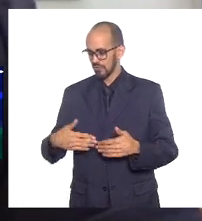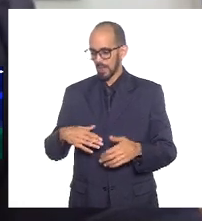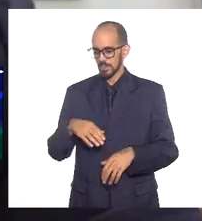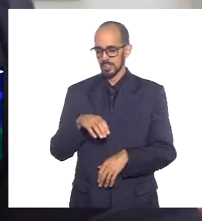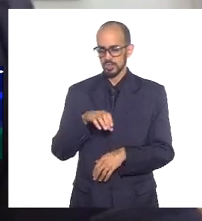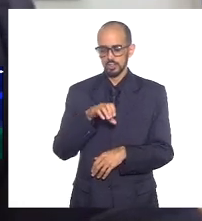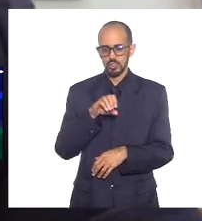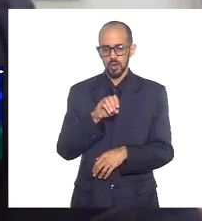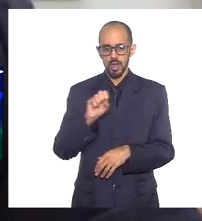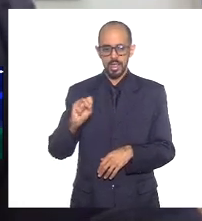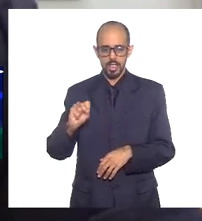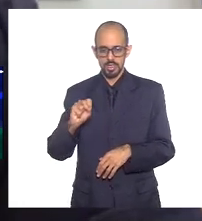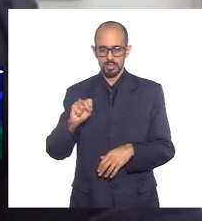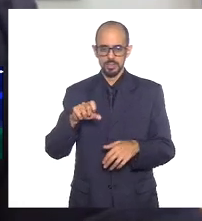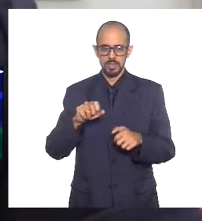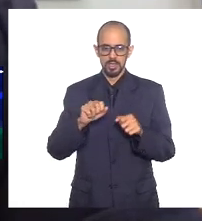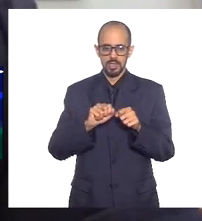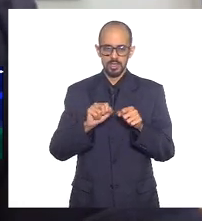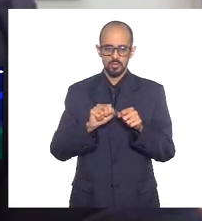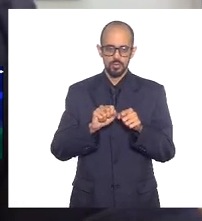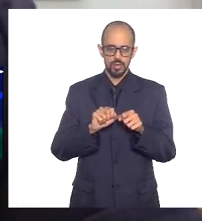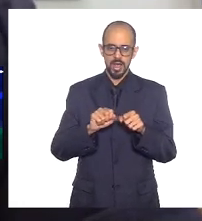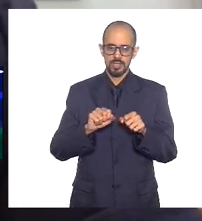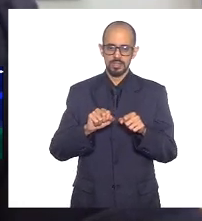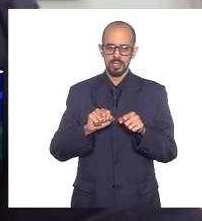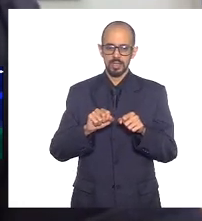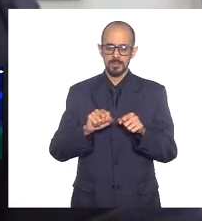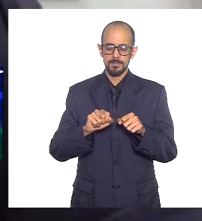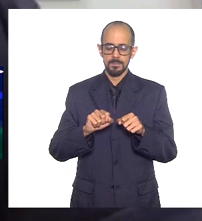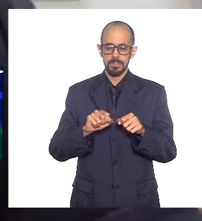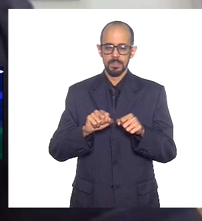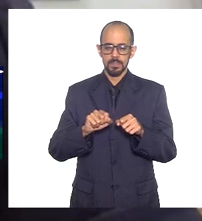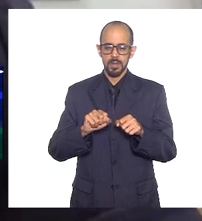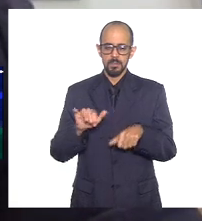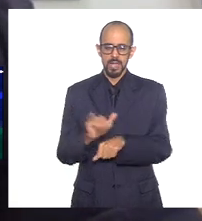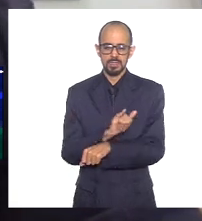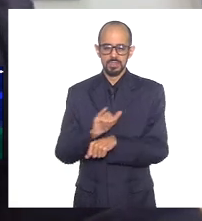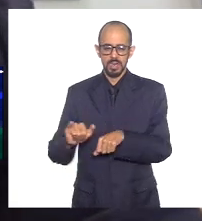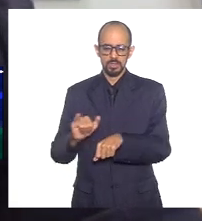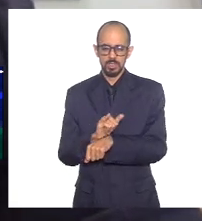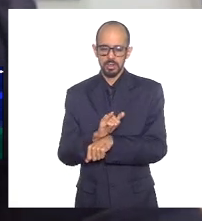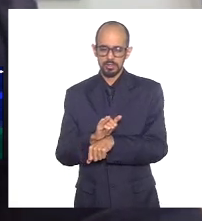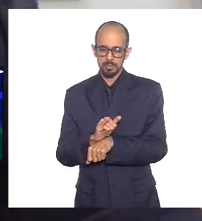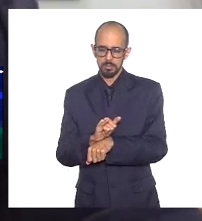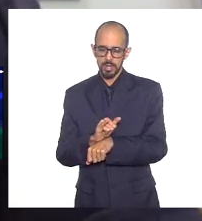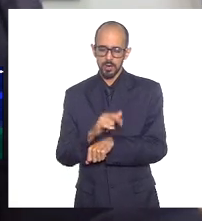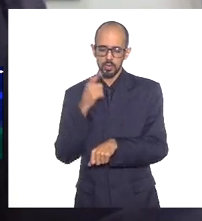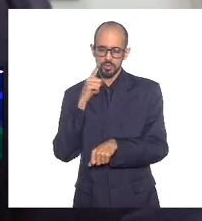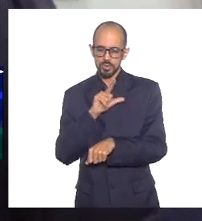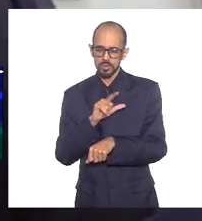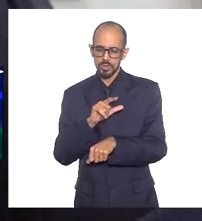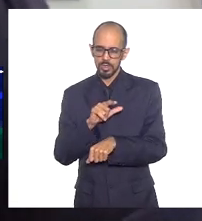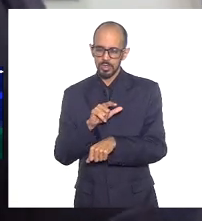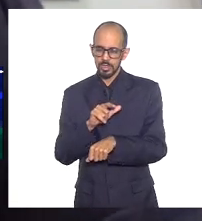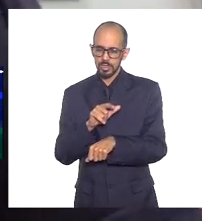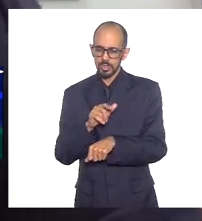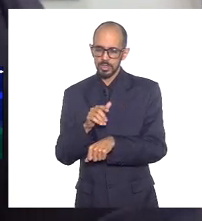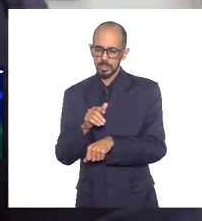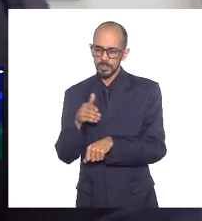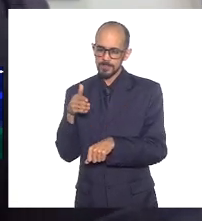serviram e servem como uma forma de burlar a legislação trabalhista de abreviar